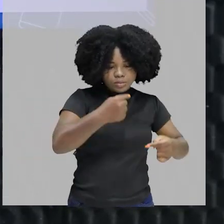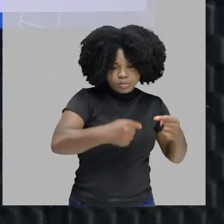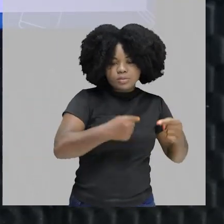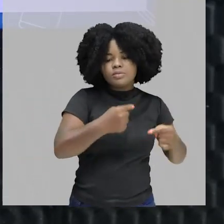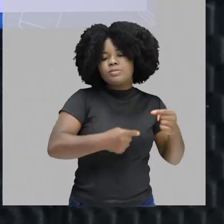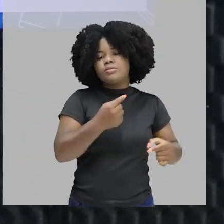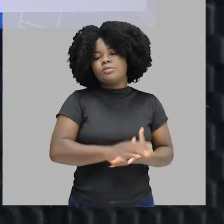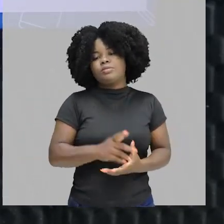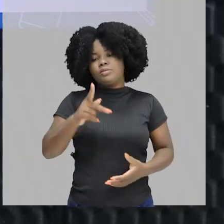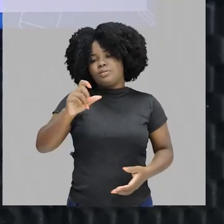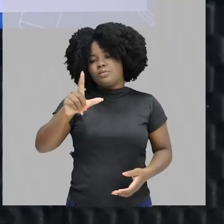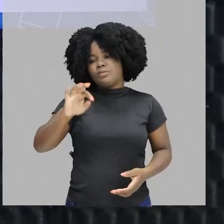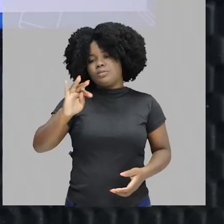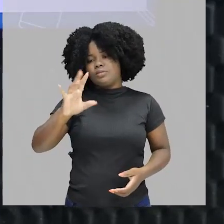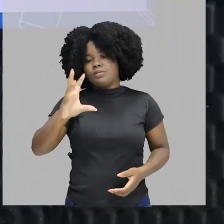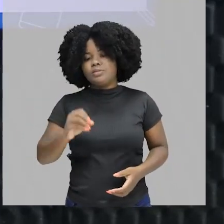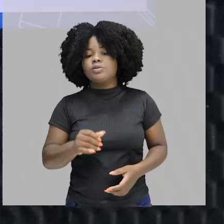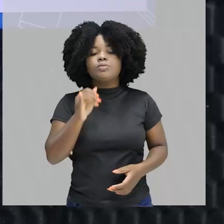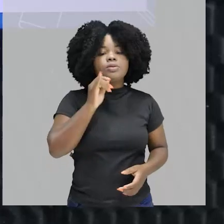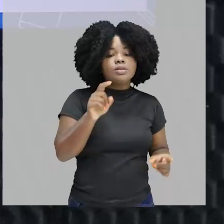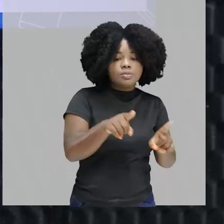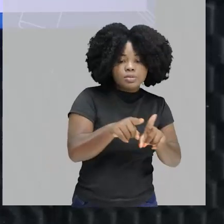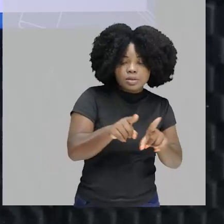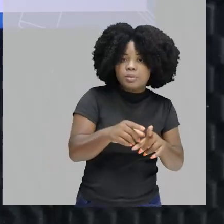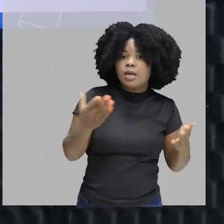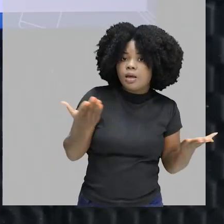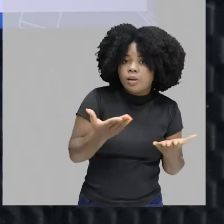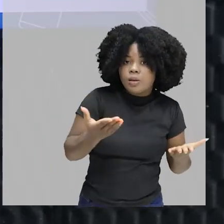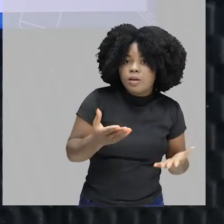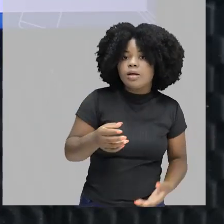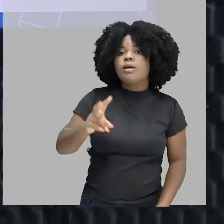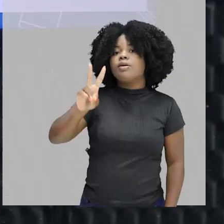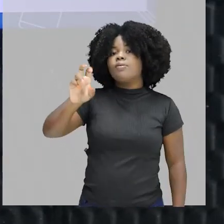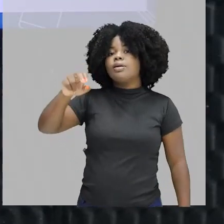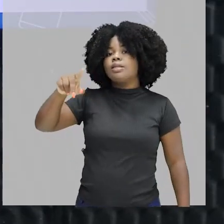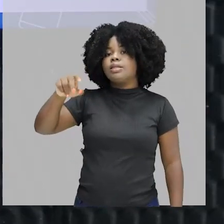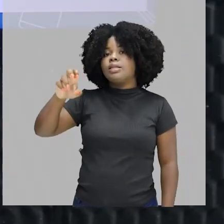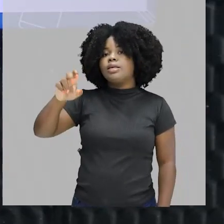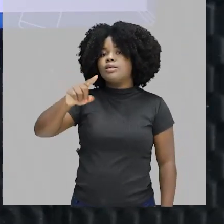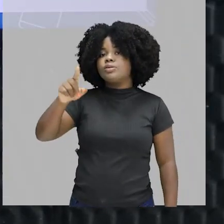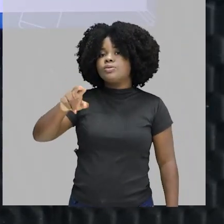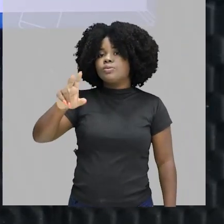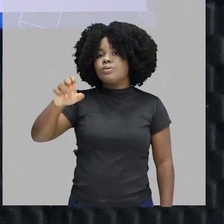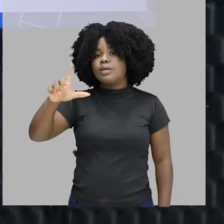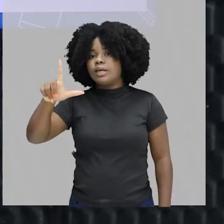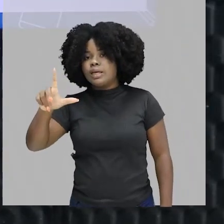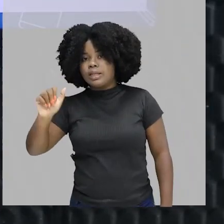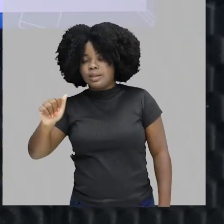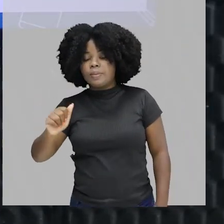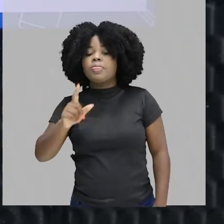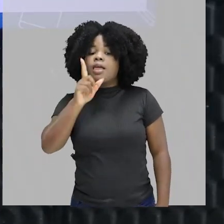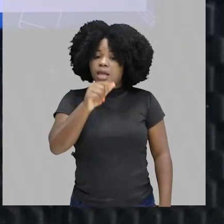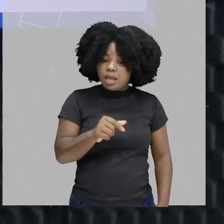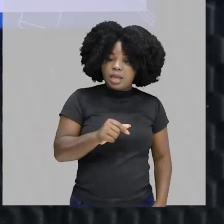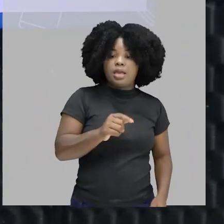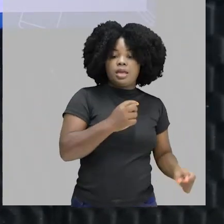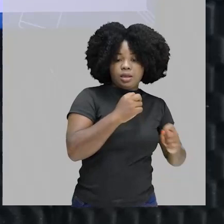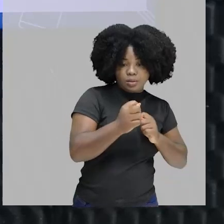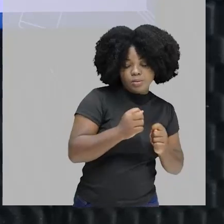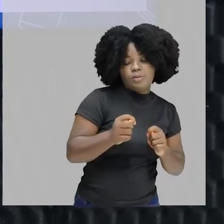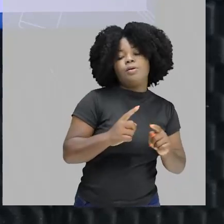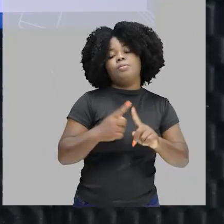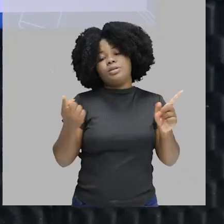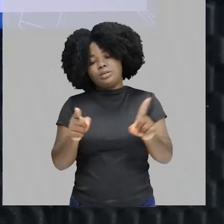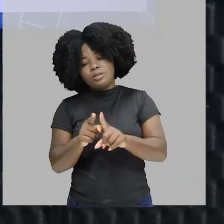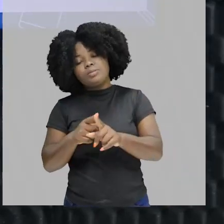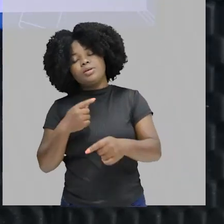política. Nós pegamos o exemplo agora da Venezuela, por exemplo. É uma migração econômica, mas também política. Muitas pessoas fugindo do